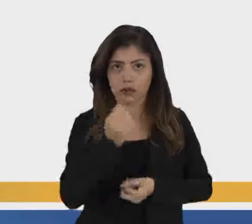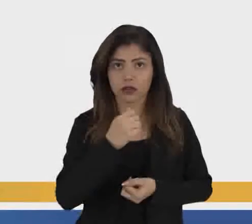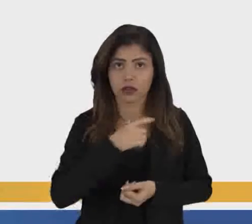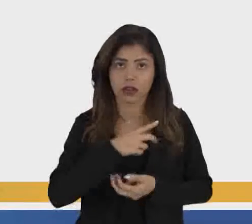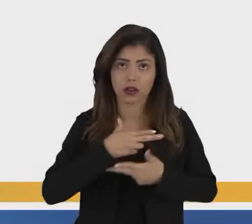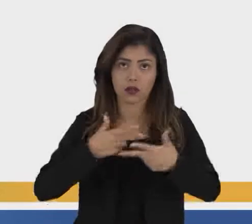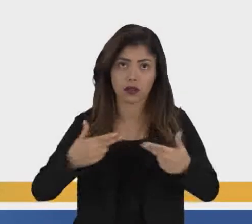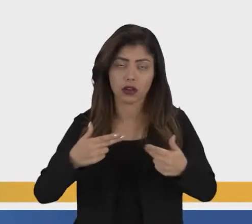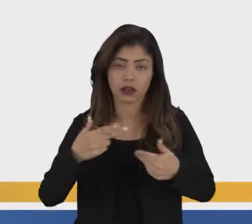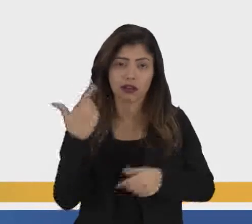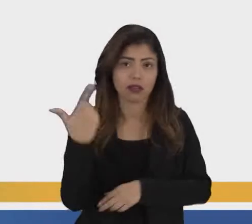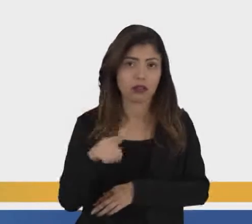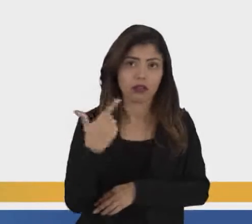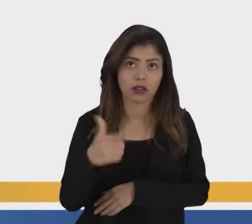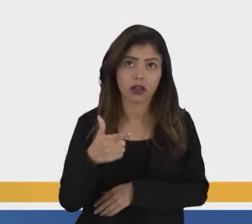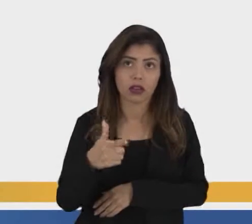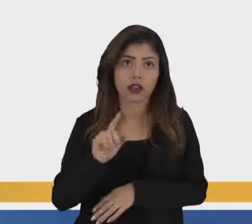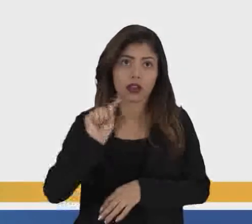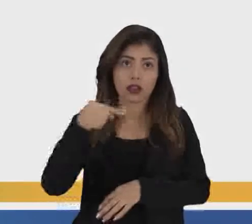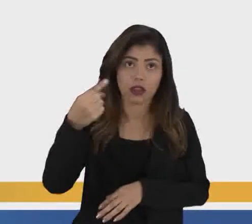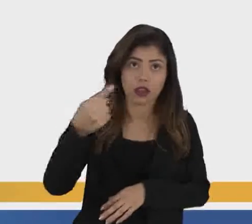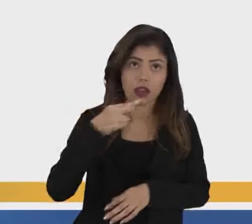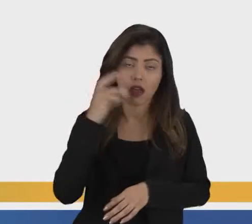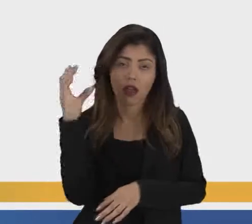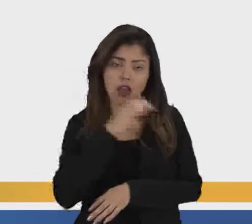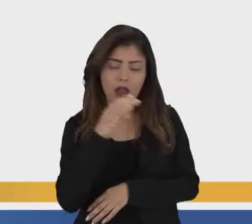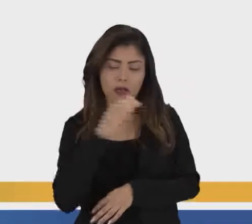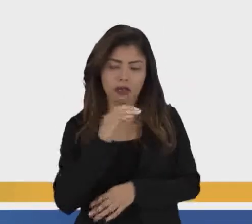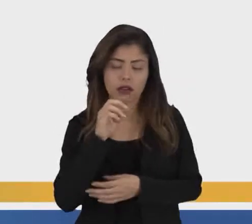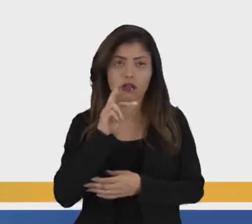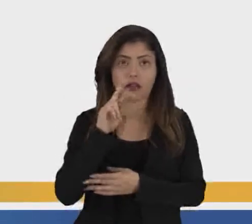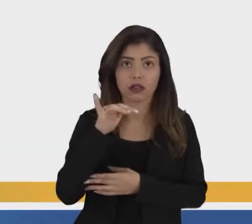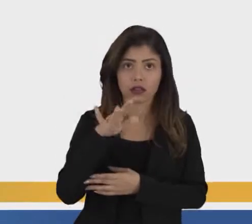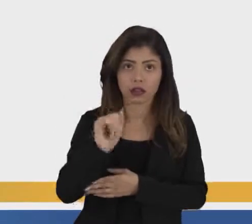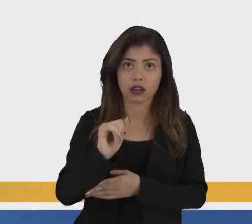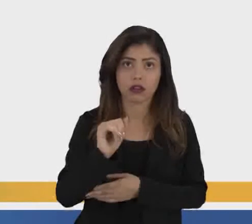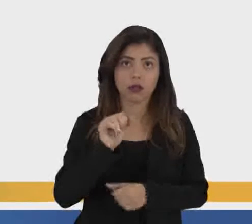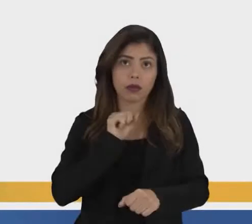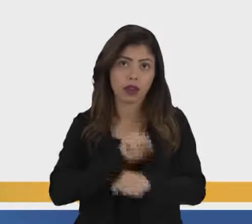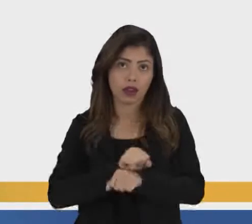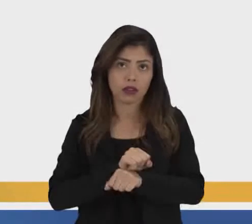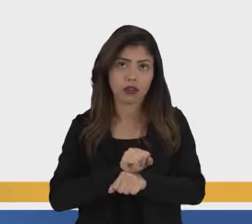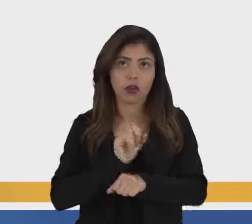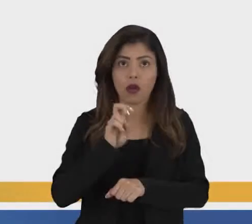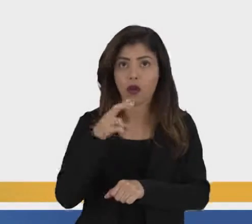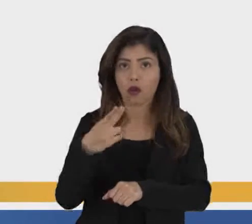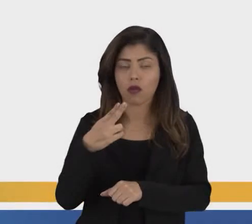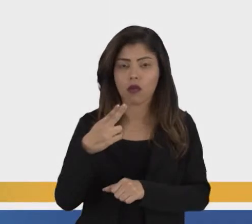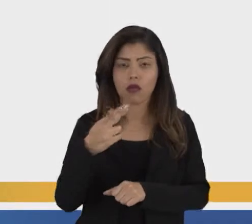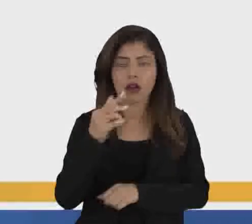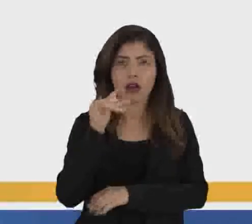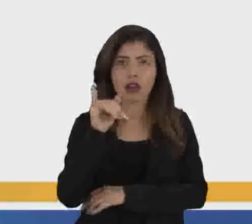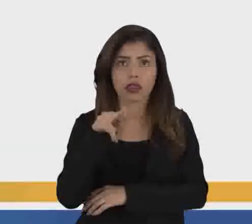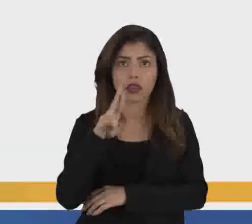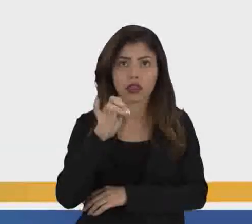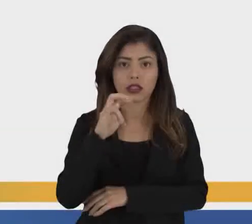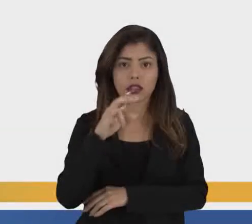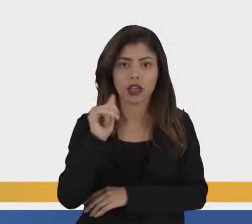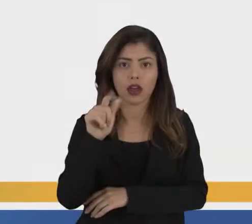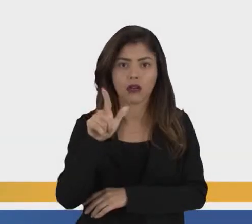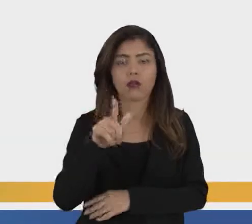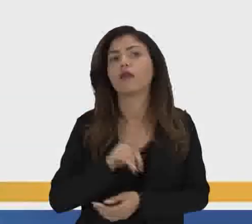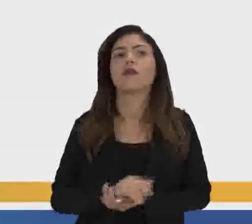soma das forças que agem no objeto for nula, ele estará com velocidade constante ou parado em relação